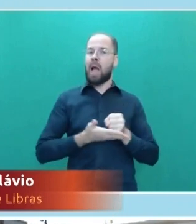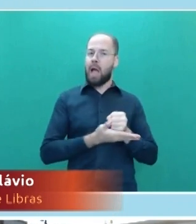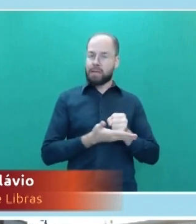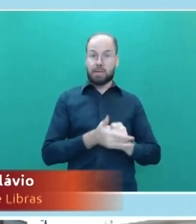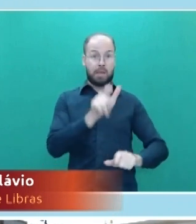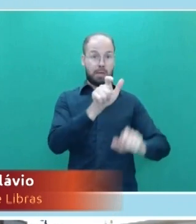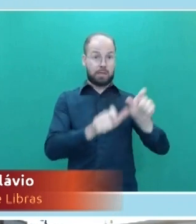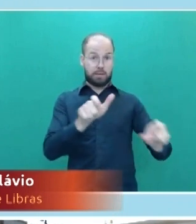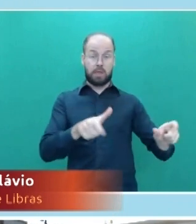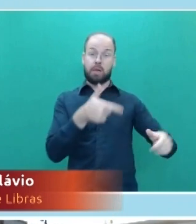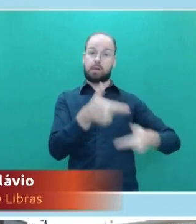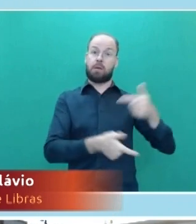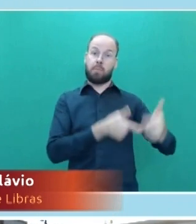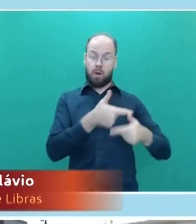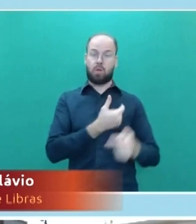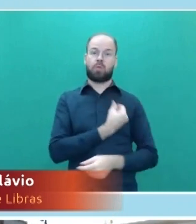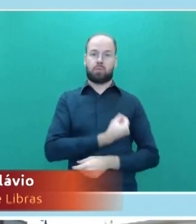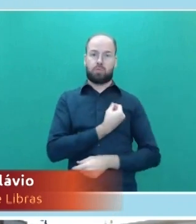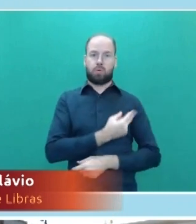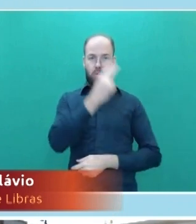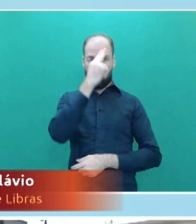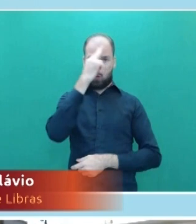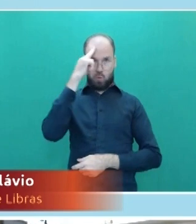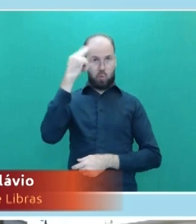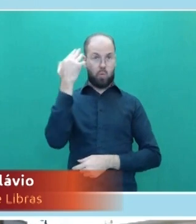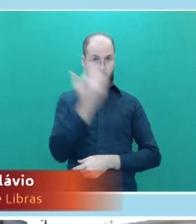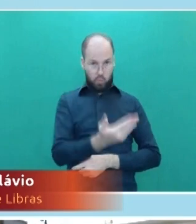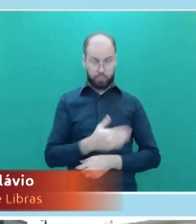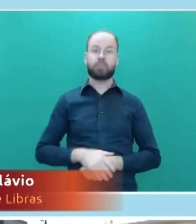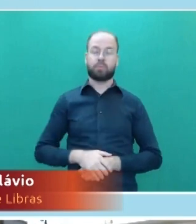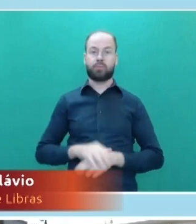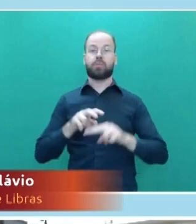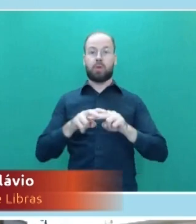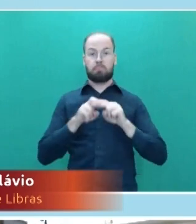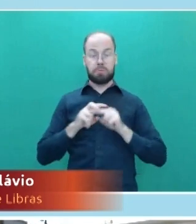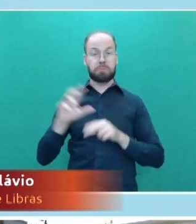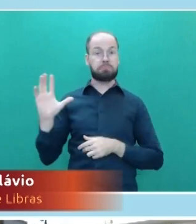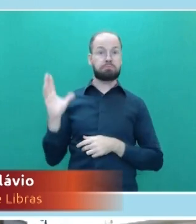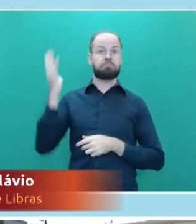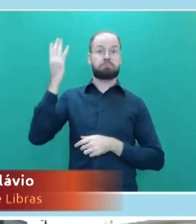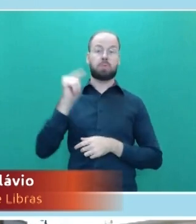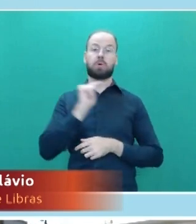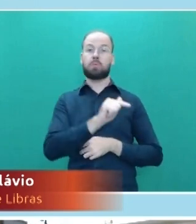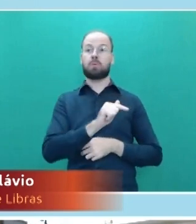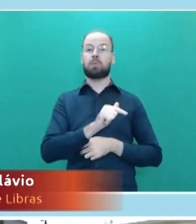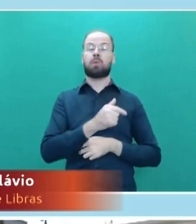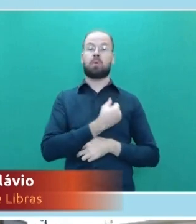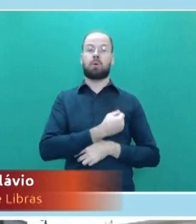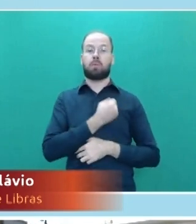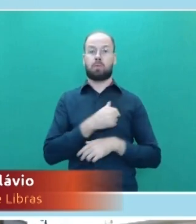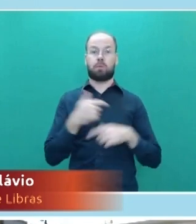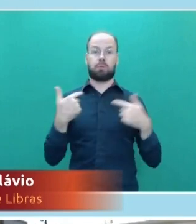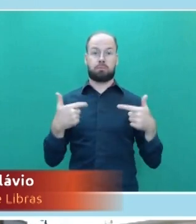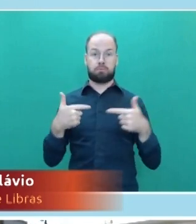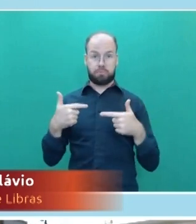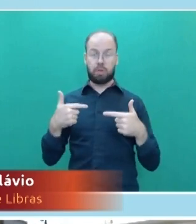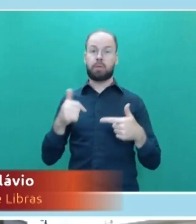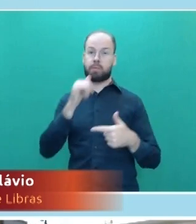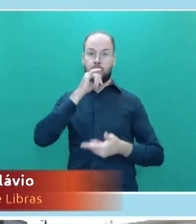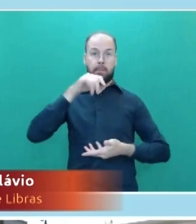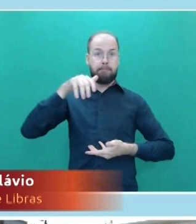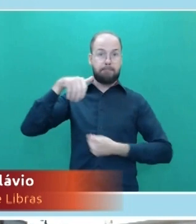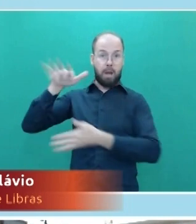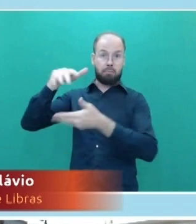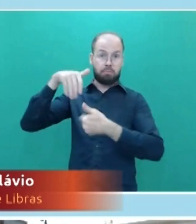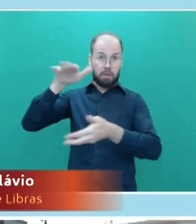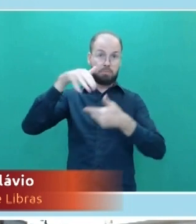tenham, né, esses trabalhadores de aplicativo tenham. Que, se porventura um trabalhador de uma empresa de entrega se acidenta